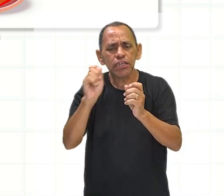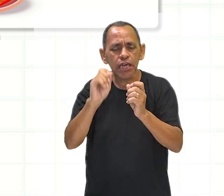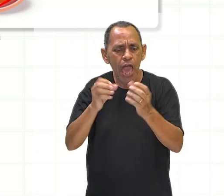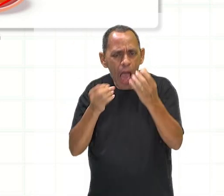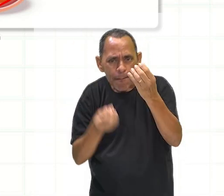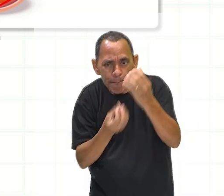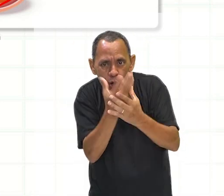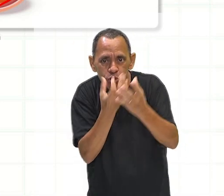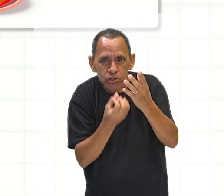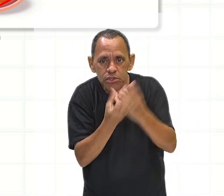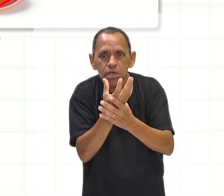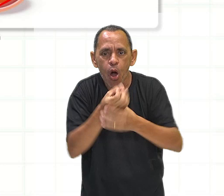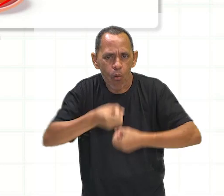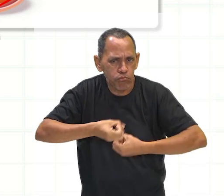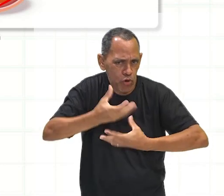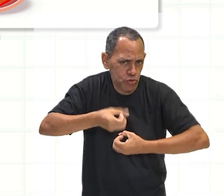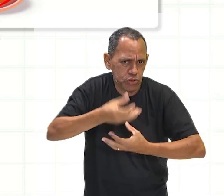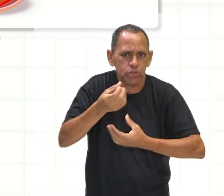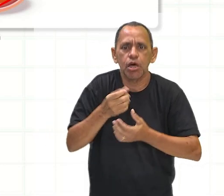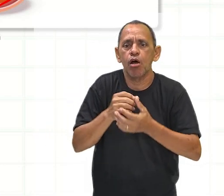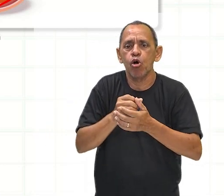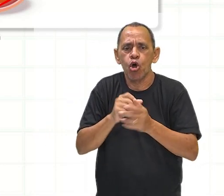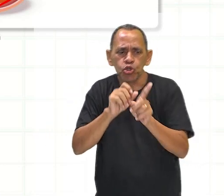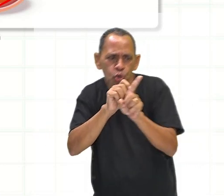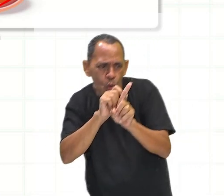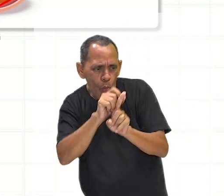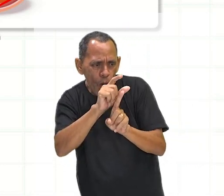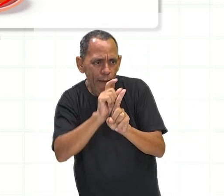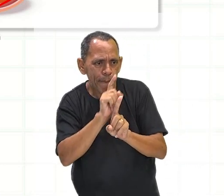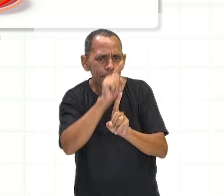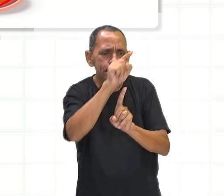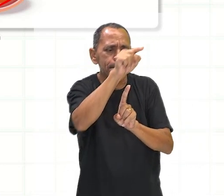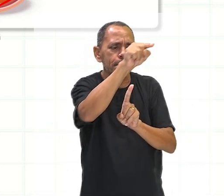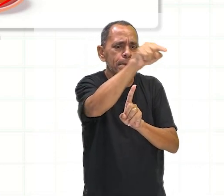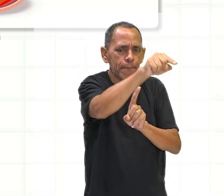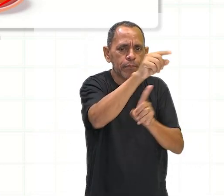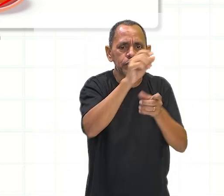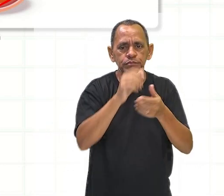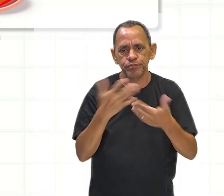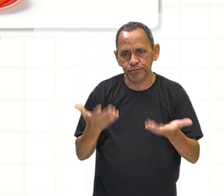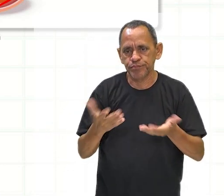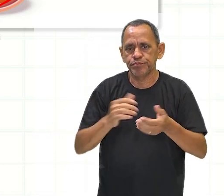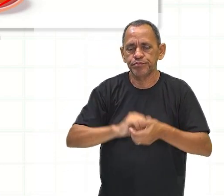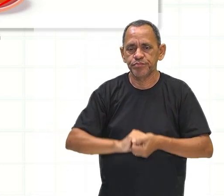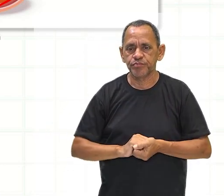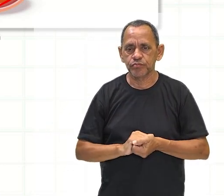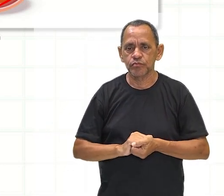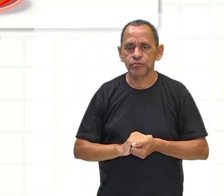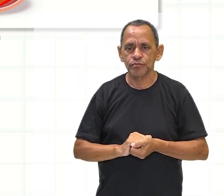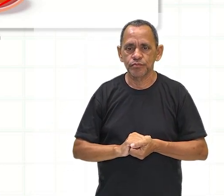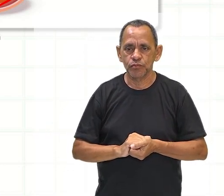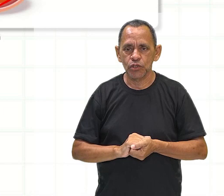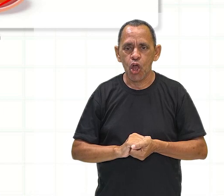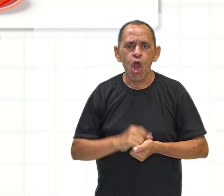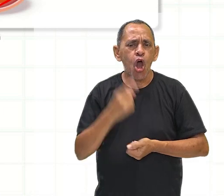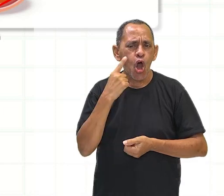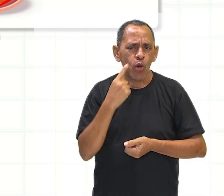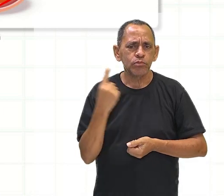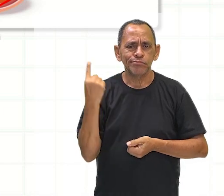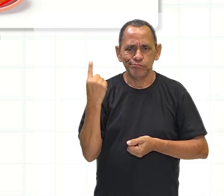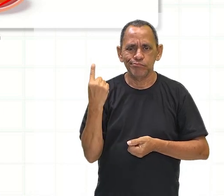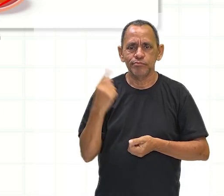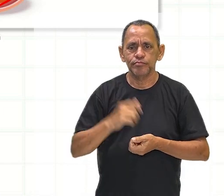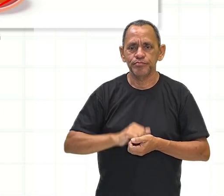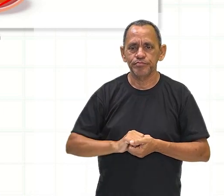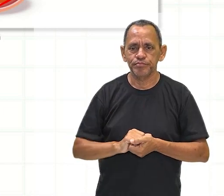dos espermatozoides, né, nos túbulos seminíferos localizados aí no interior dos testículos. Então, a gente observa